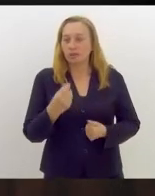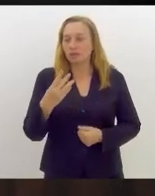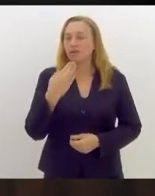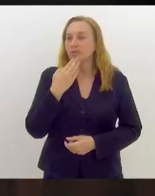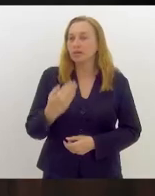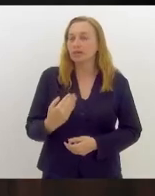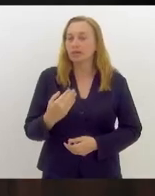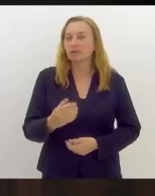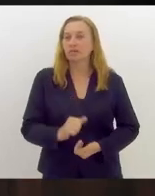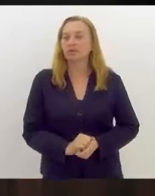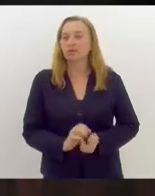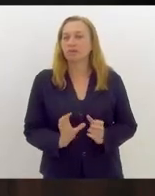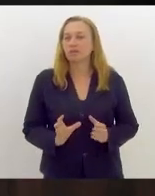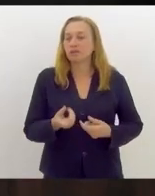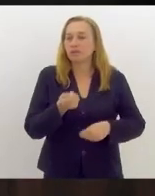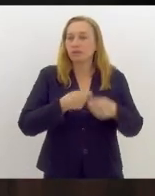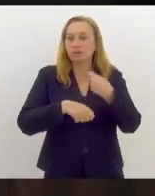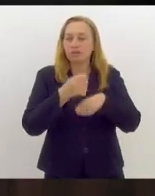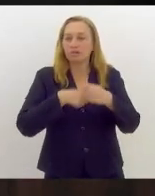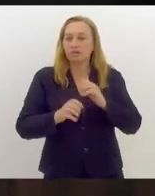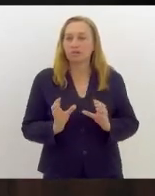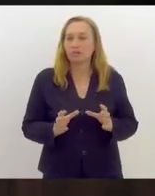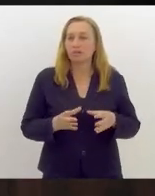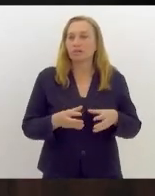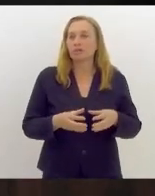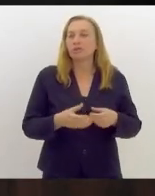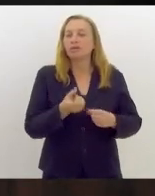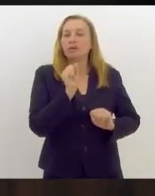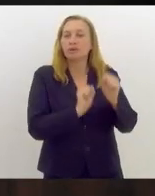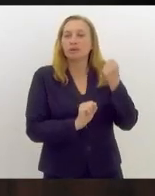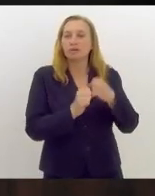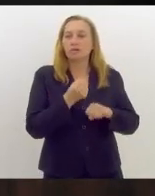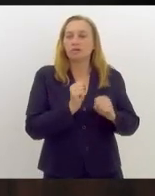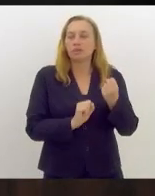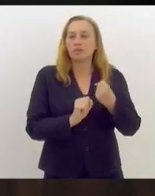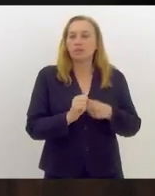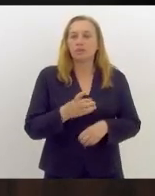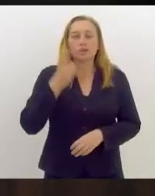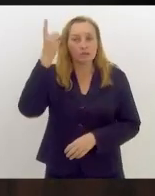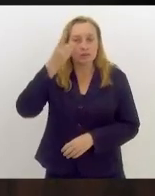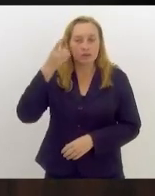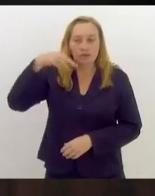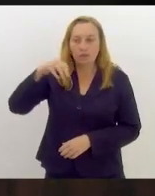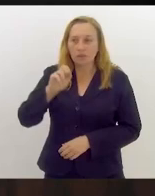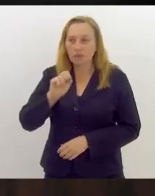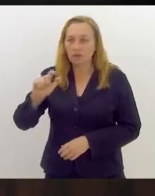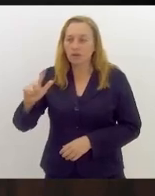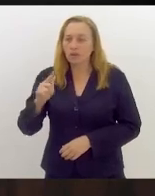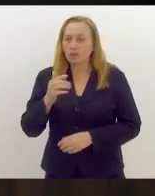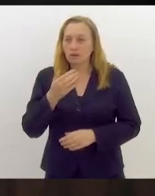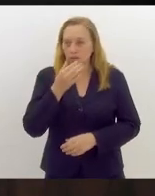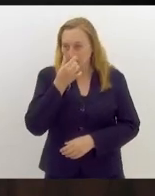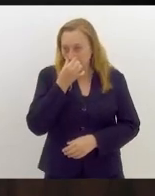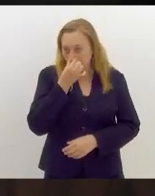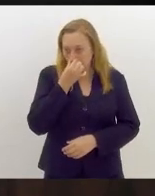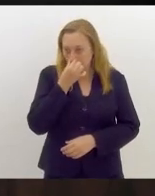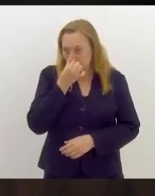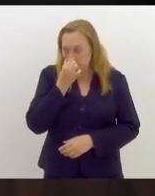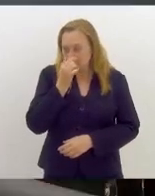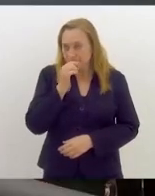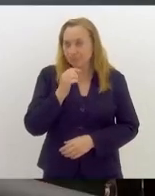para emitir parecer pela economia Indústria e Comércio Deputado Noel de Carvalho Valdete